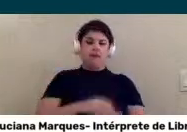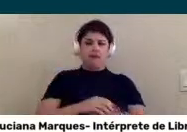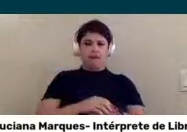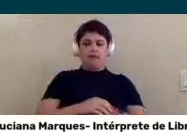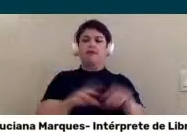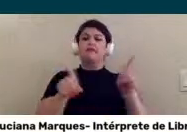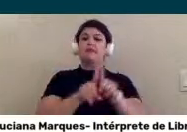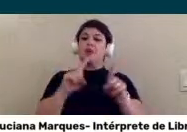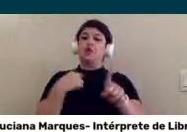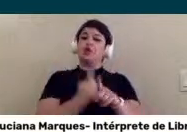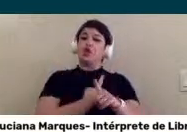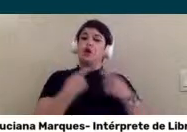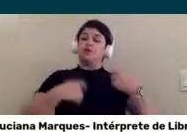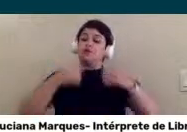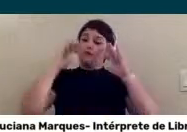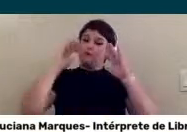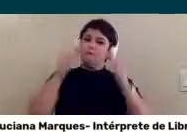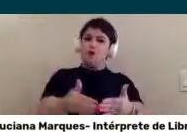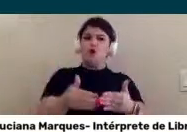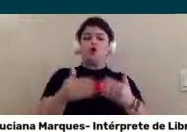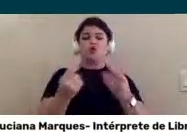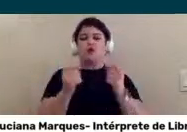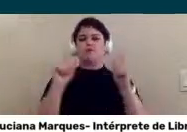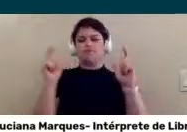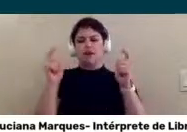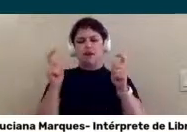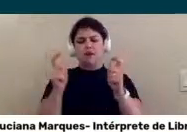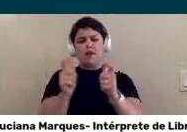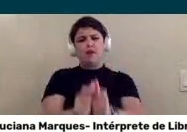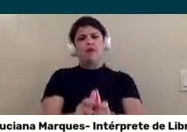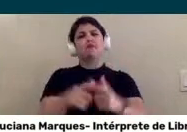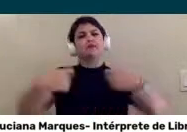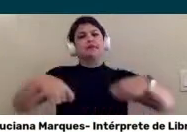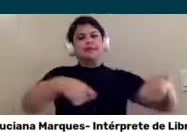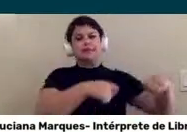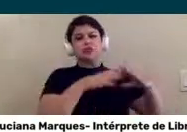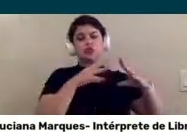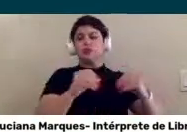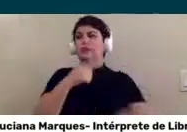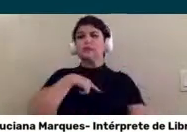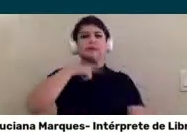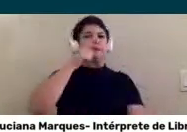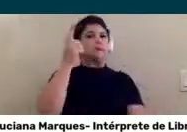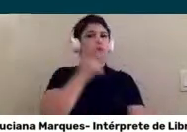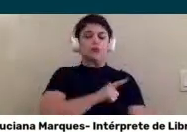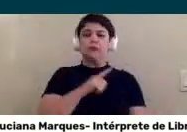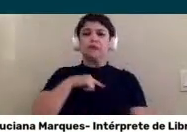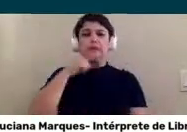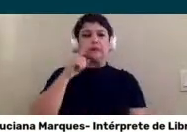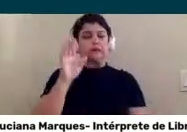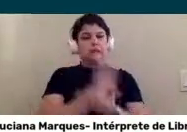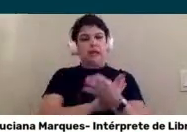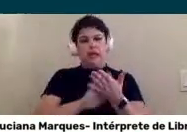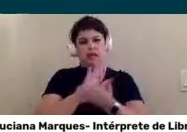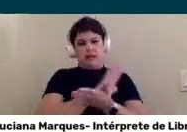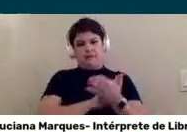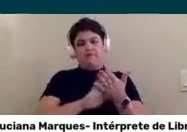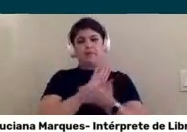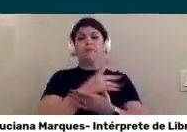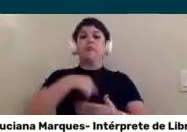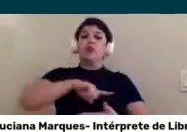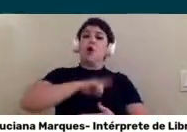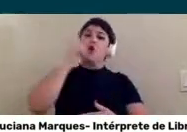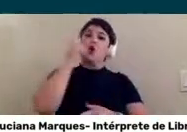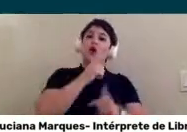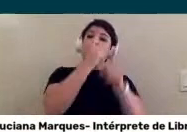gente precisou se focar, afunilar essas necessidades, porque senão a gente não ia conseguir atender ninguém. Então a gente conseguiu